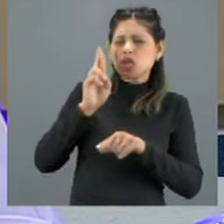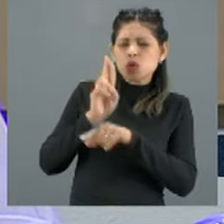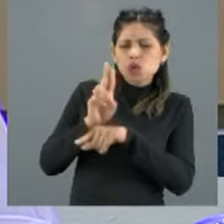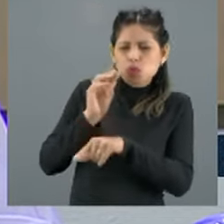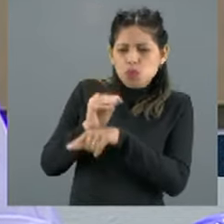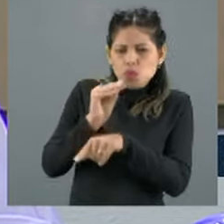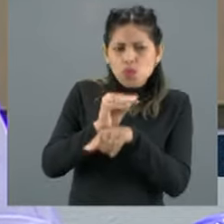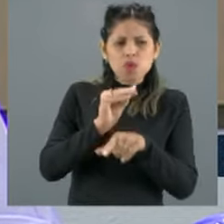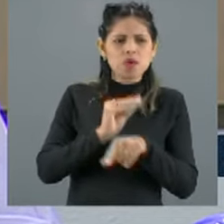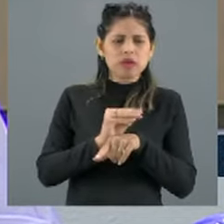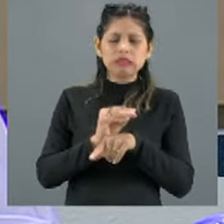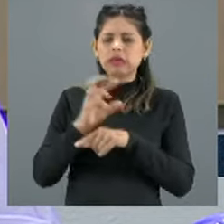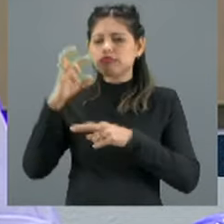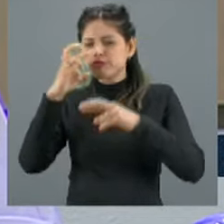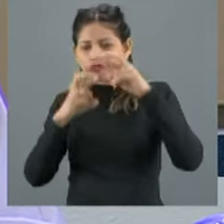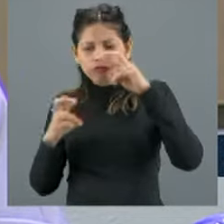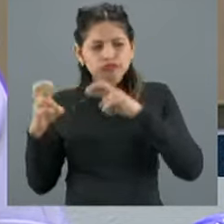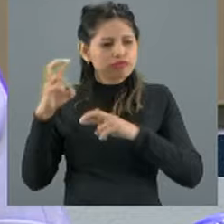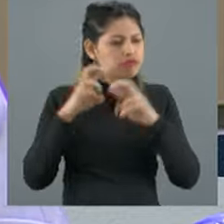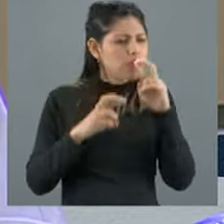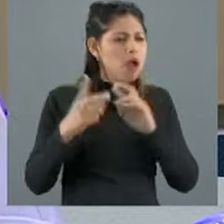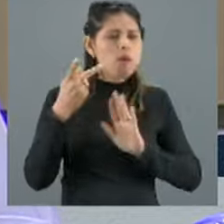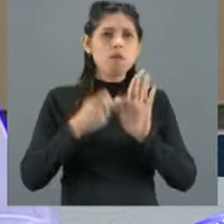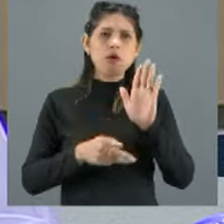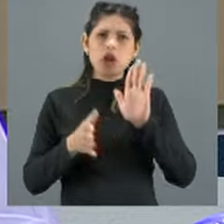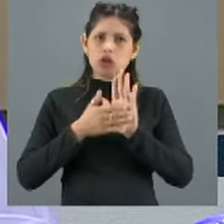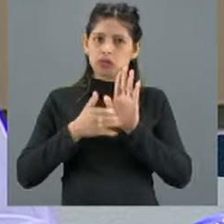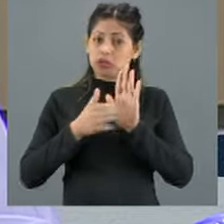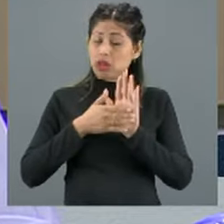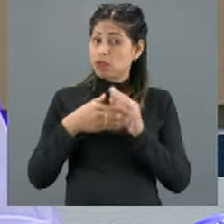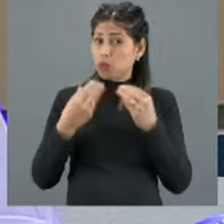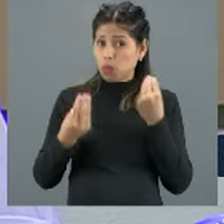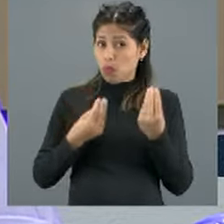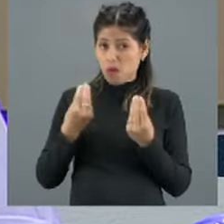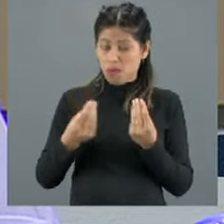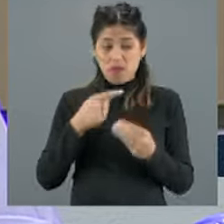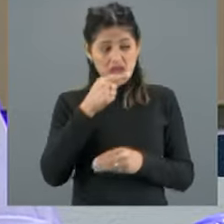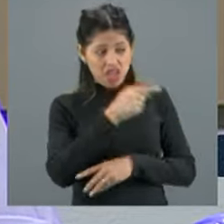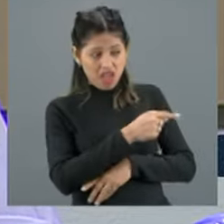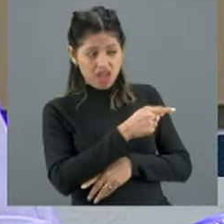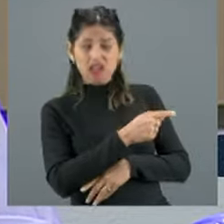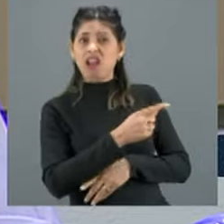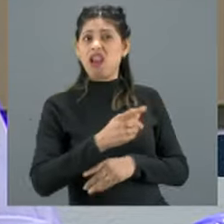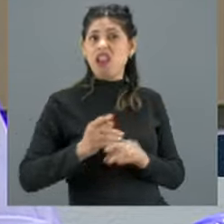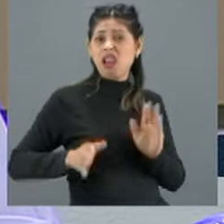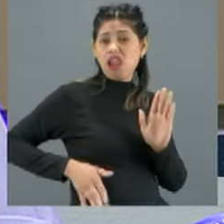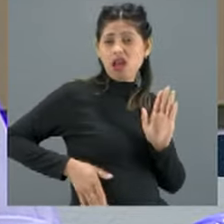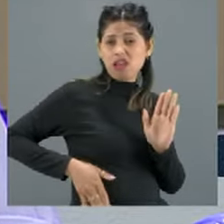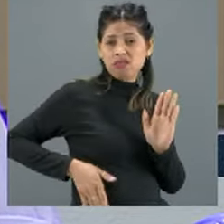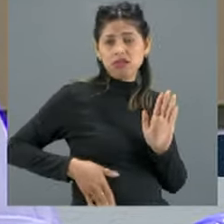o projeto deles. Porque maior de ladrão do Brasil.